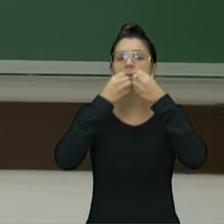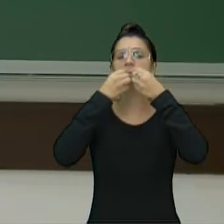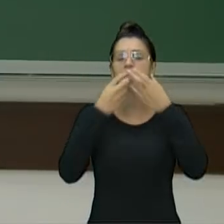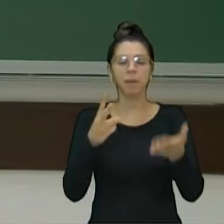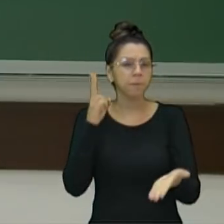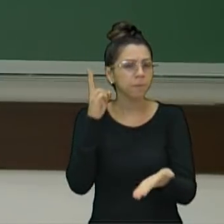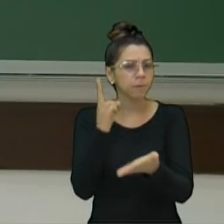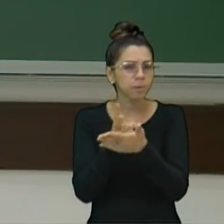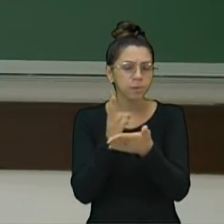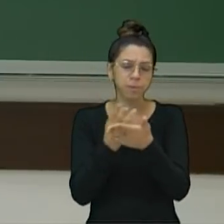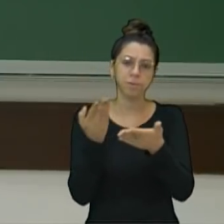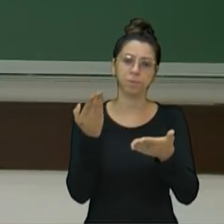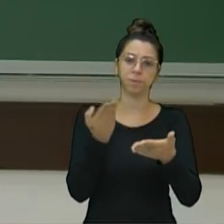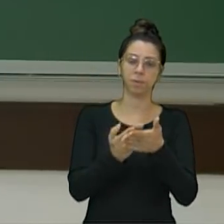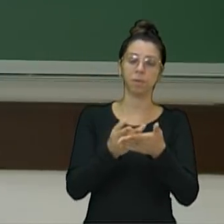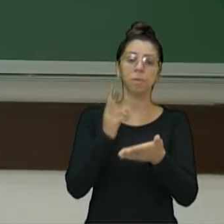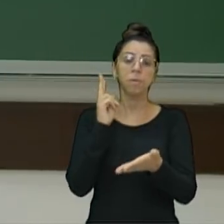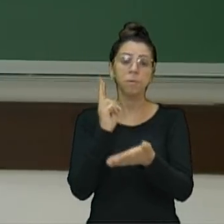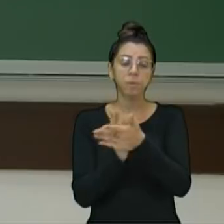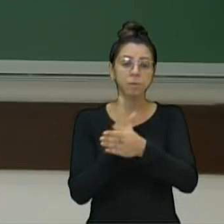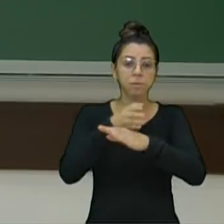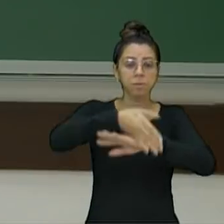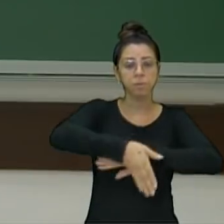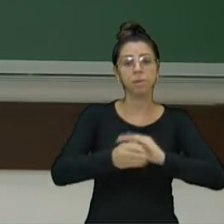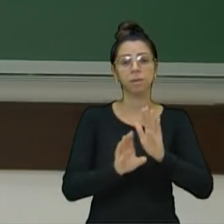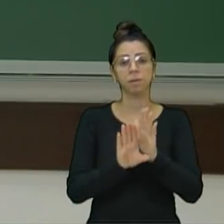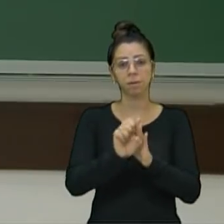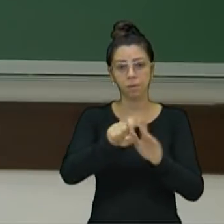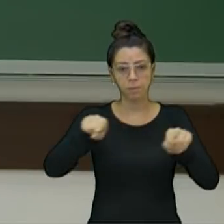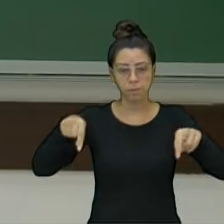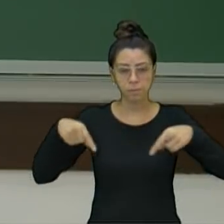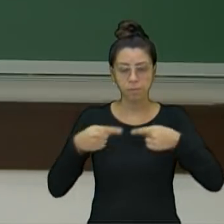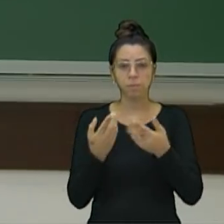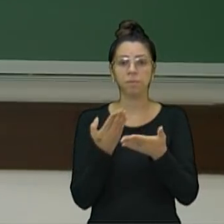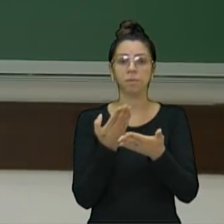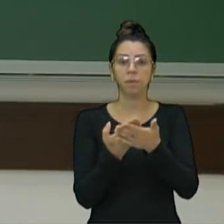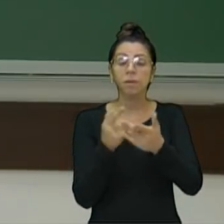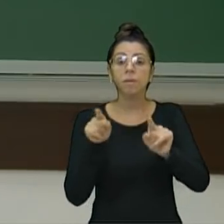continuem estudando, continuem acessando o Google Classroom para registrar lá a